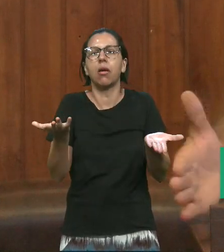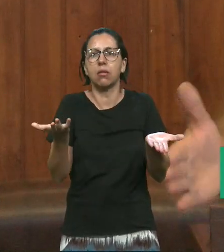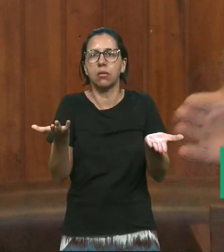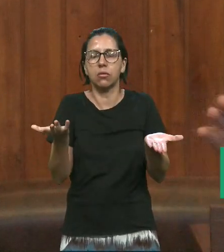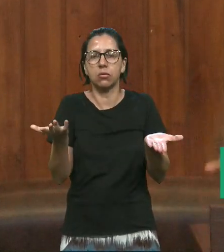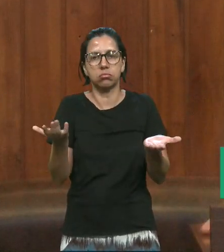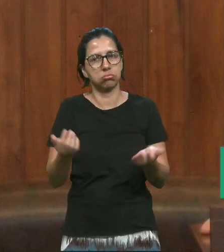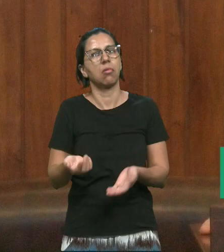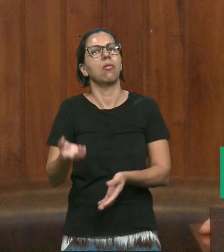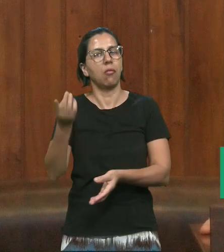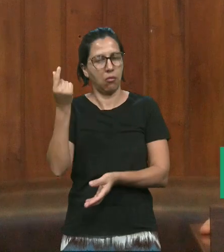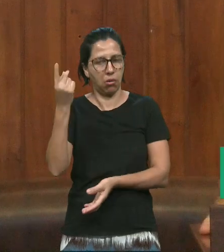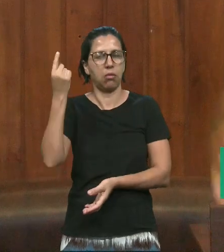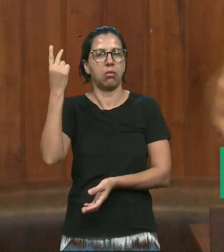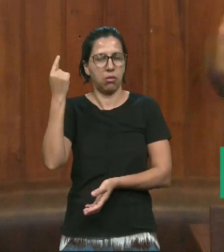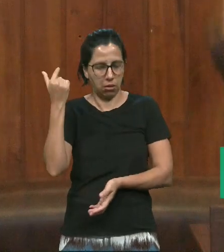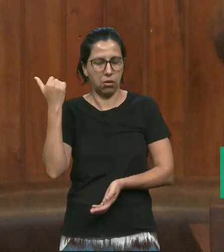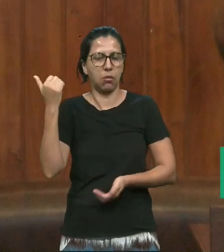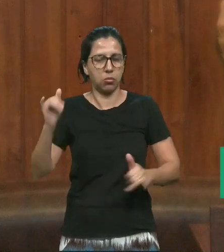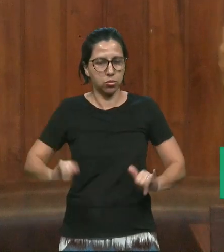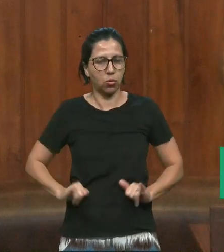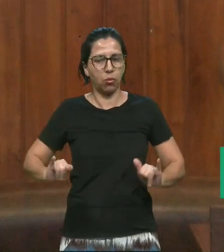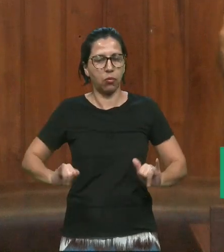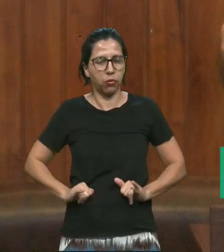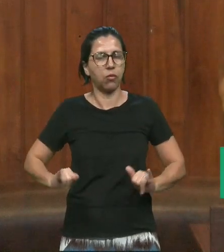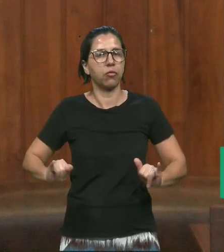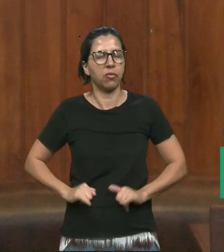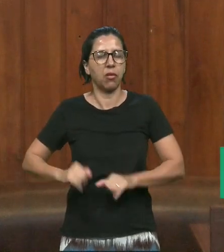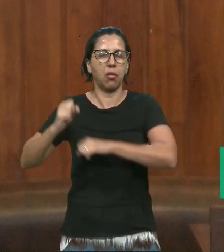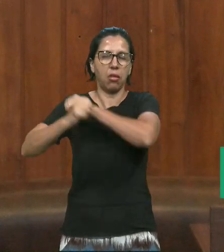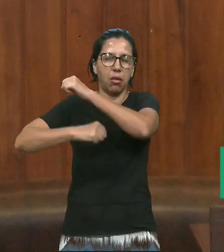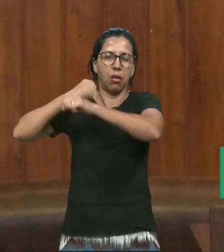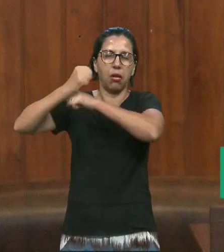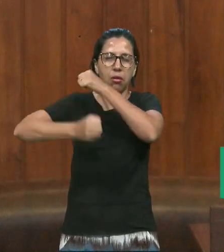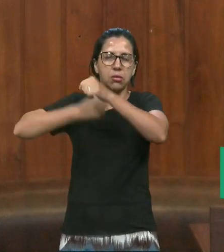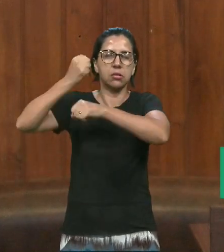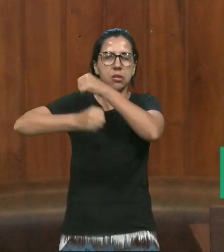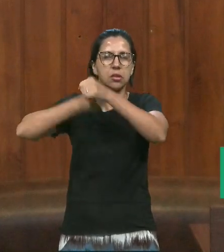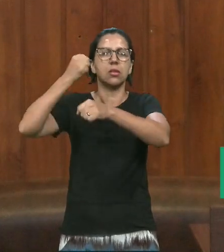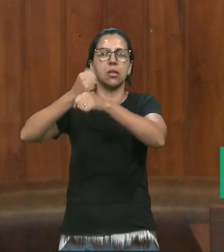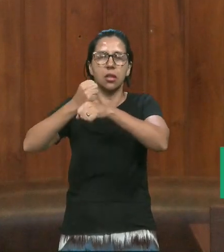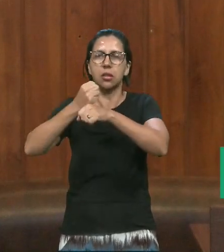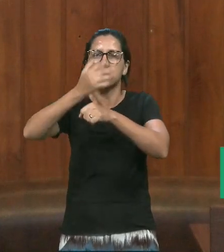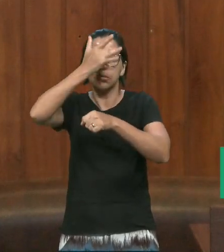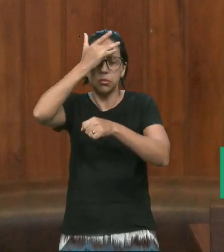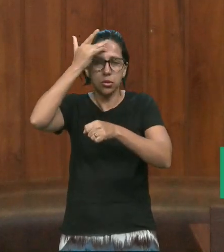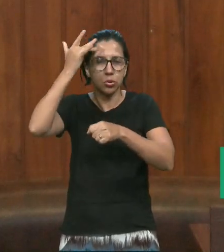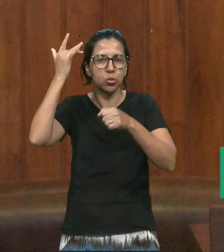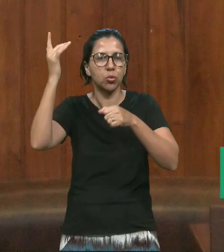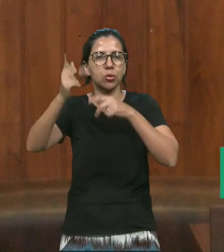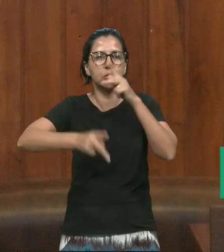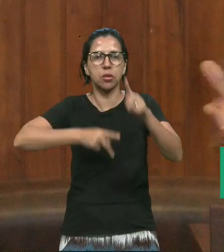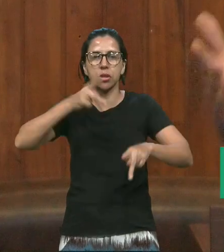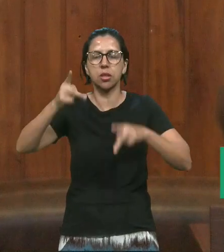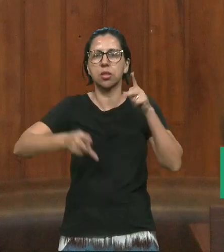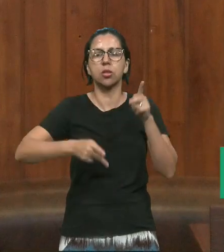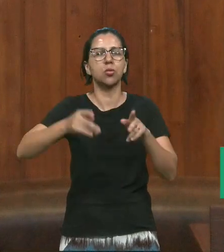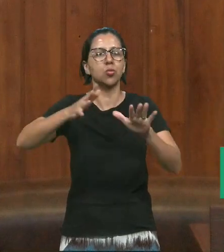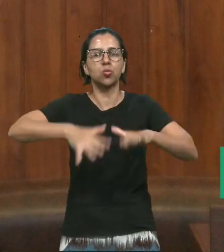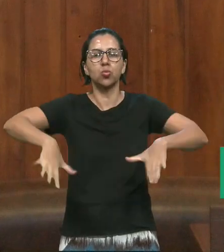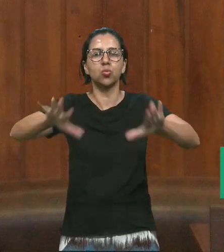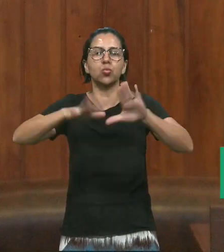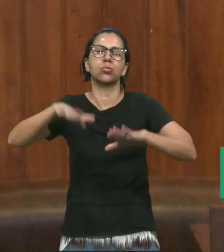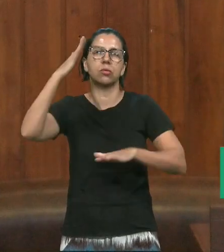é de hoje que nós estamos passando isso. É de dezenas de anos. Vocês que moram aqui em Marília, vocês estão aqui presentes, vocês sabem